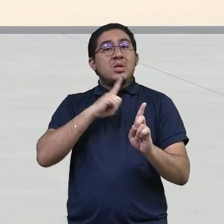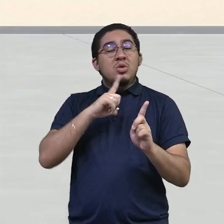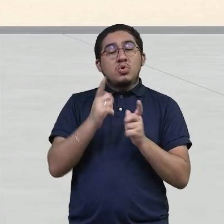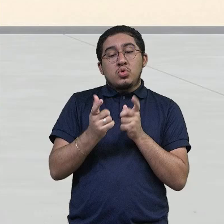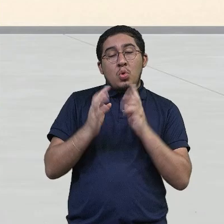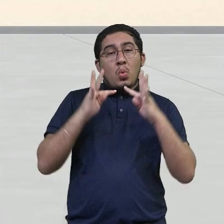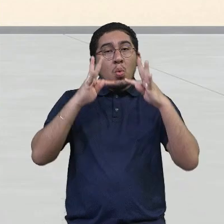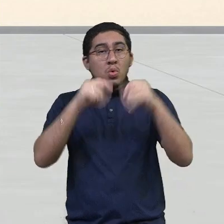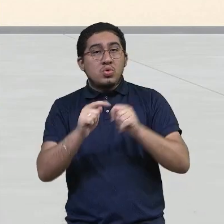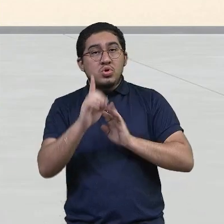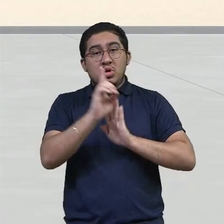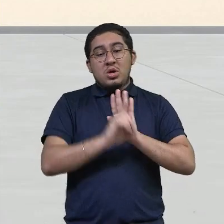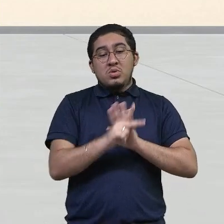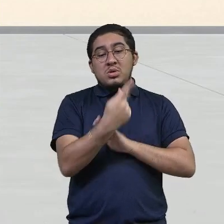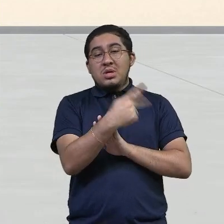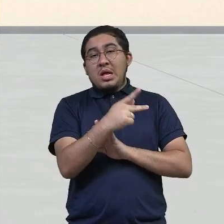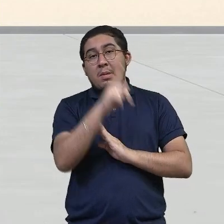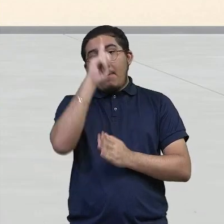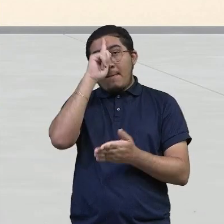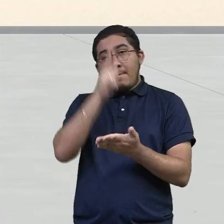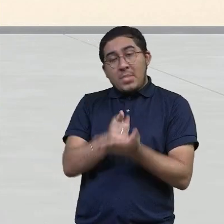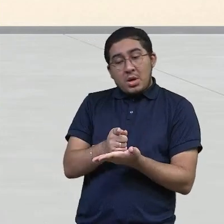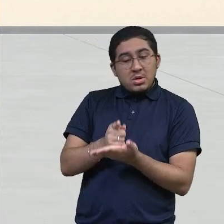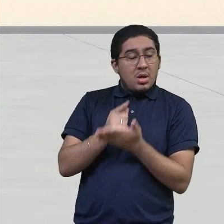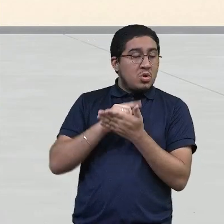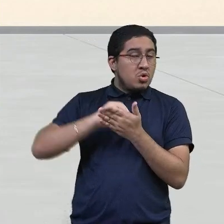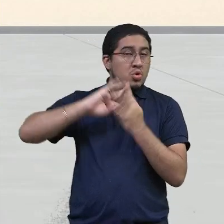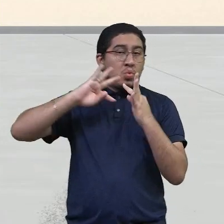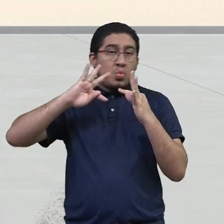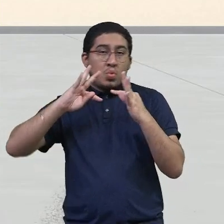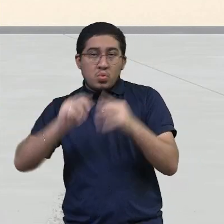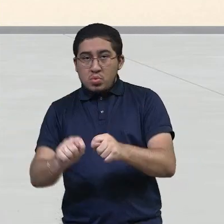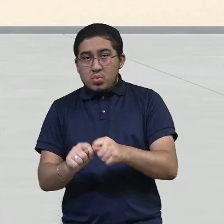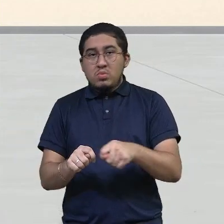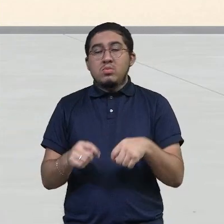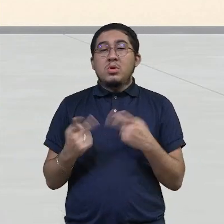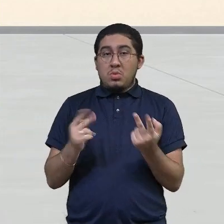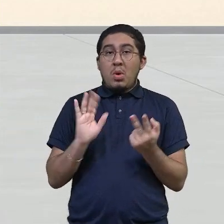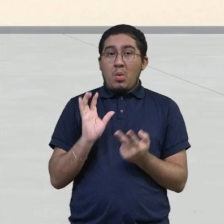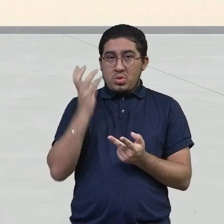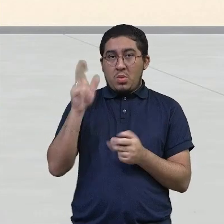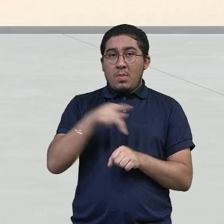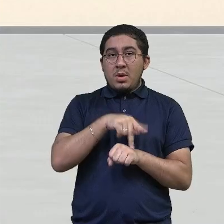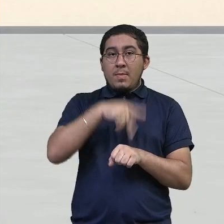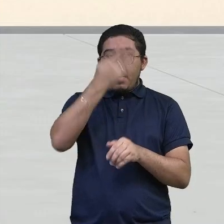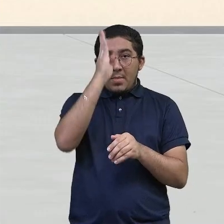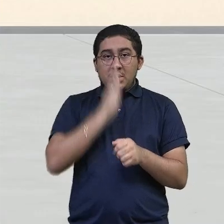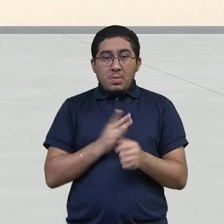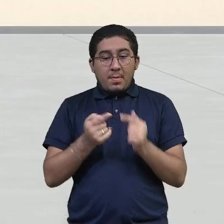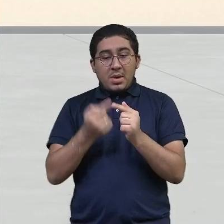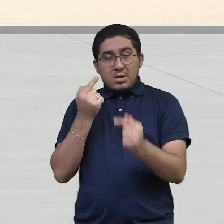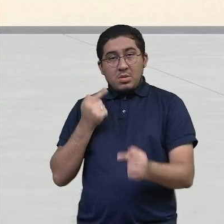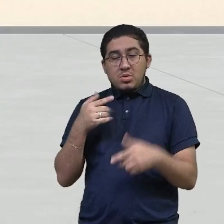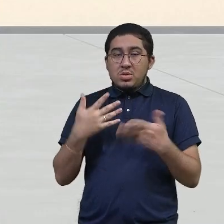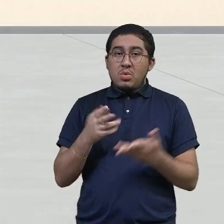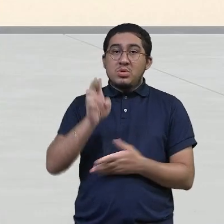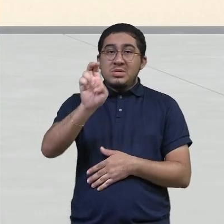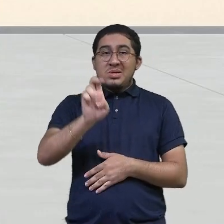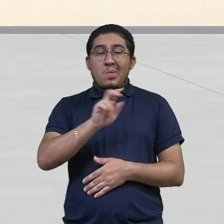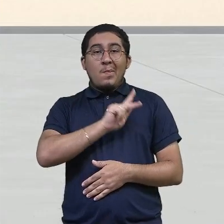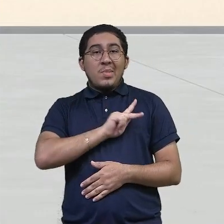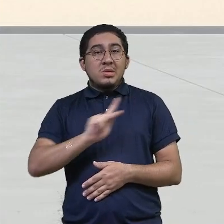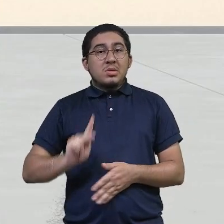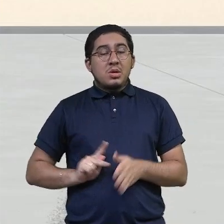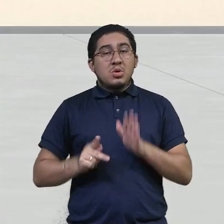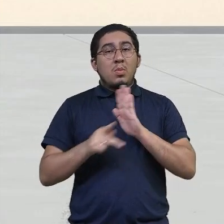os direitos, manda e desmanda, tal como aconteceu no Brasil. Então, os 5 presidentes da ditadura militar